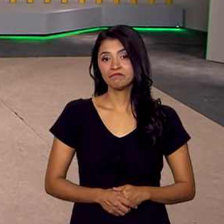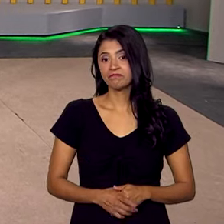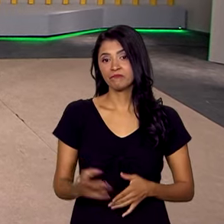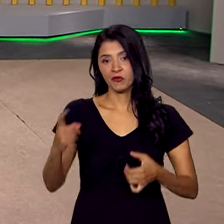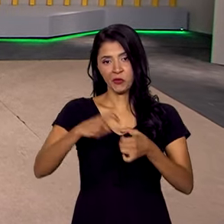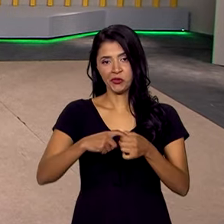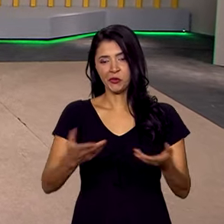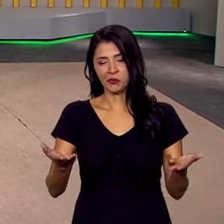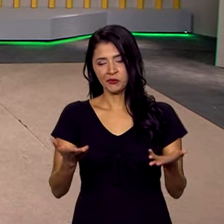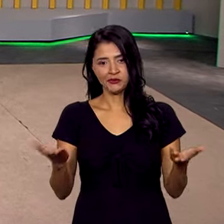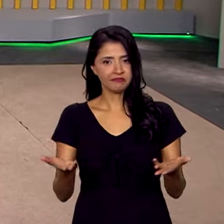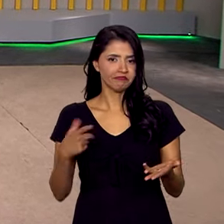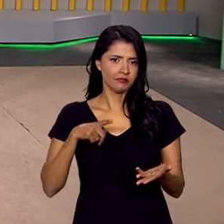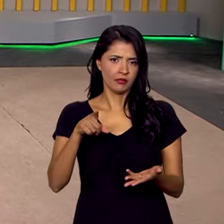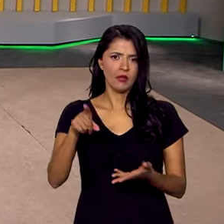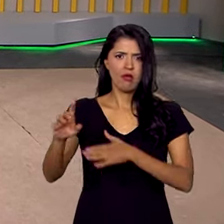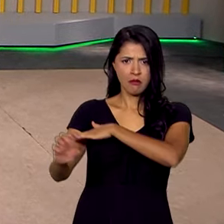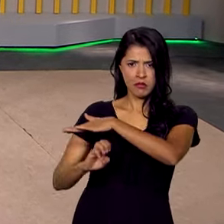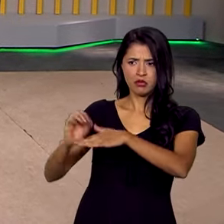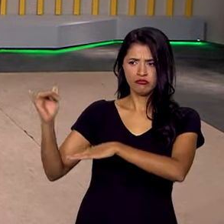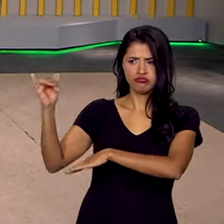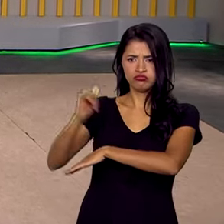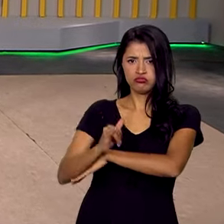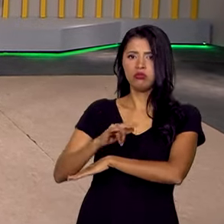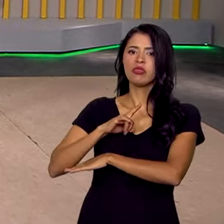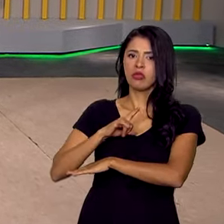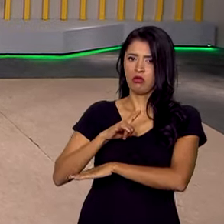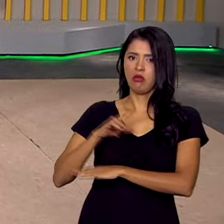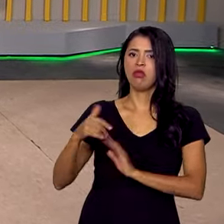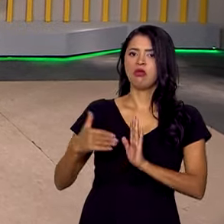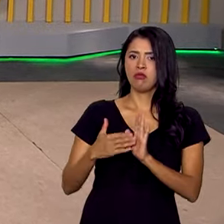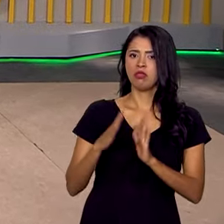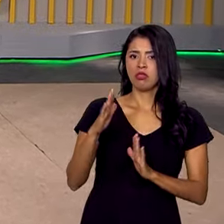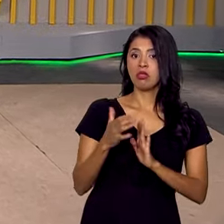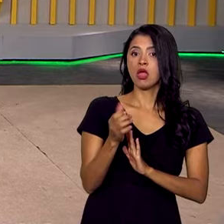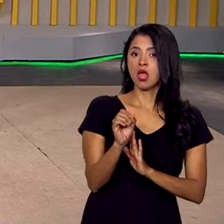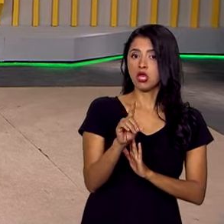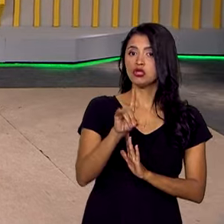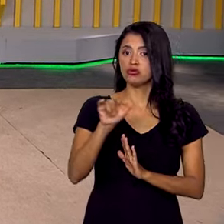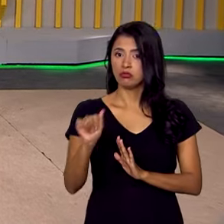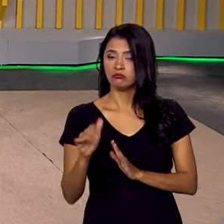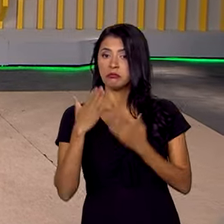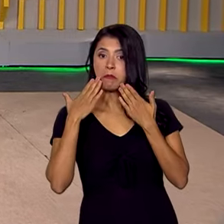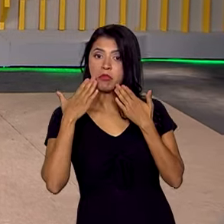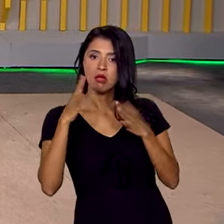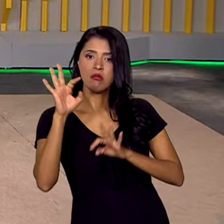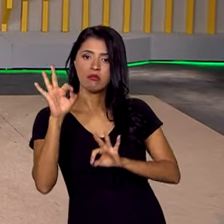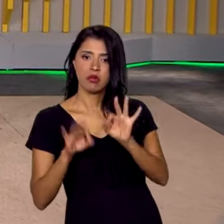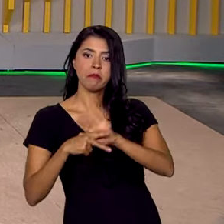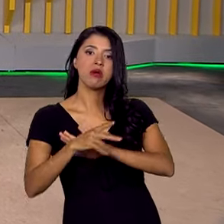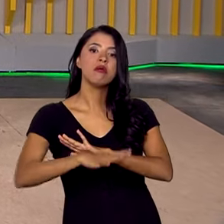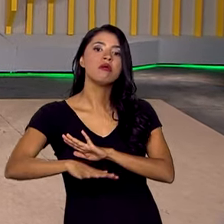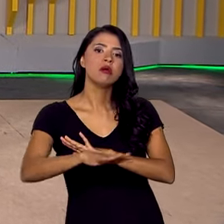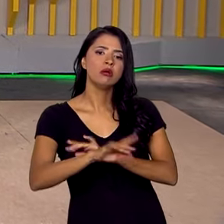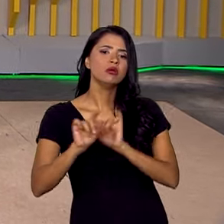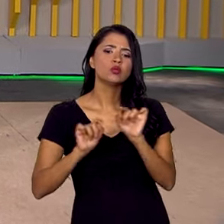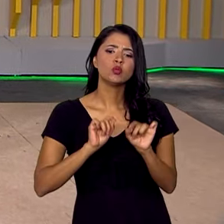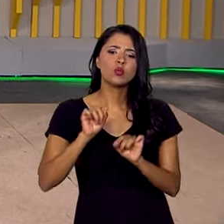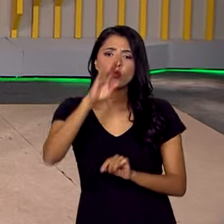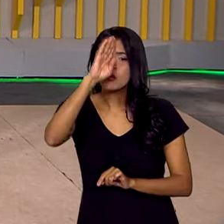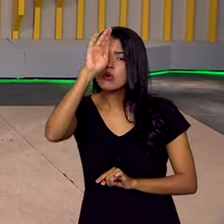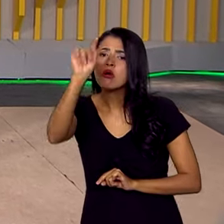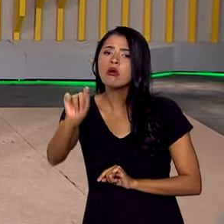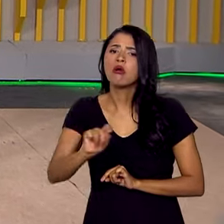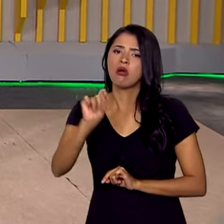Já estamos de volta e as empresas aéreas têm até 10 dias para apresentar um plano para o setor. A questão